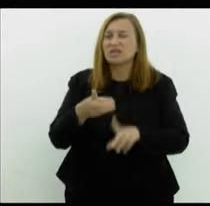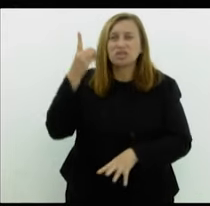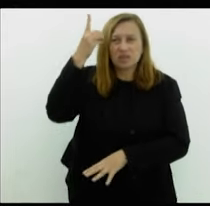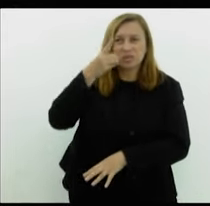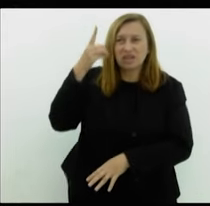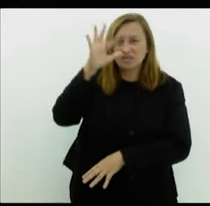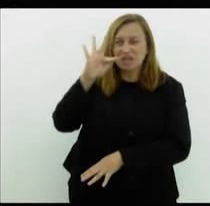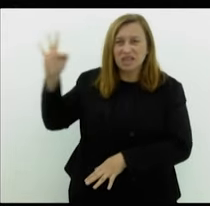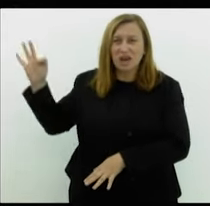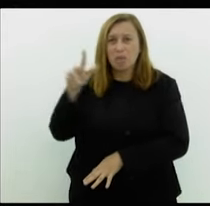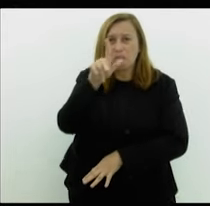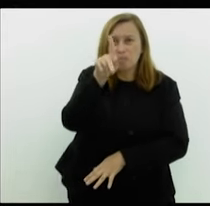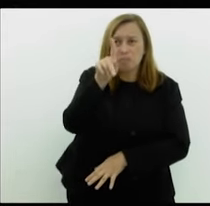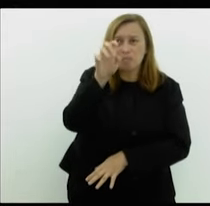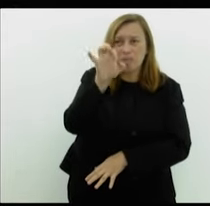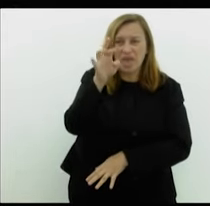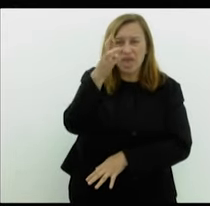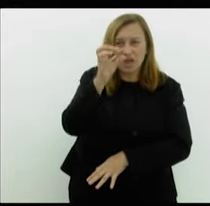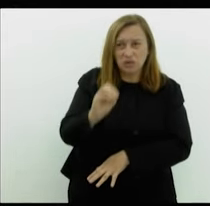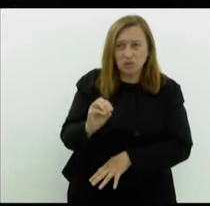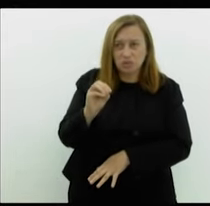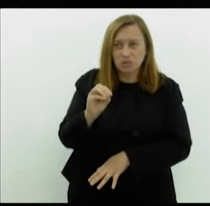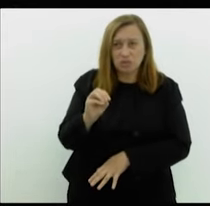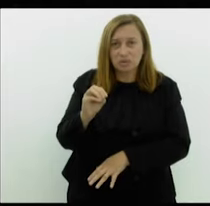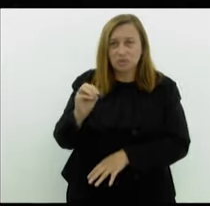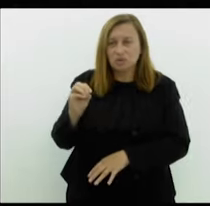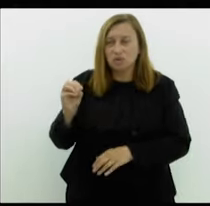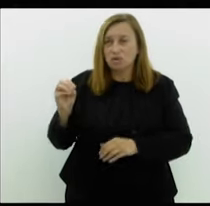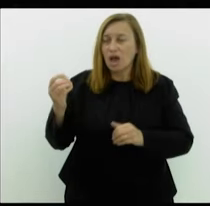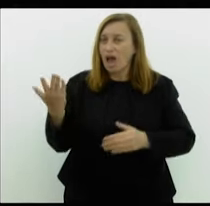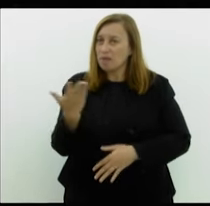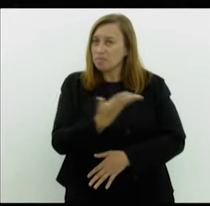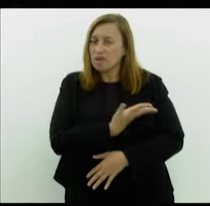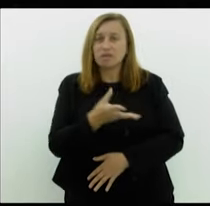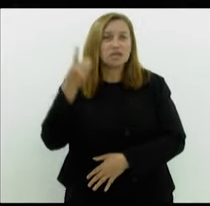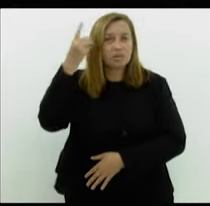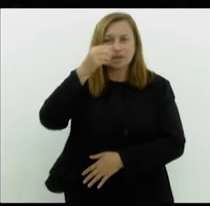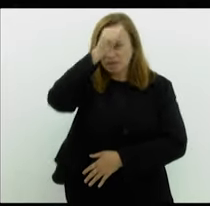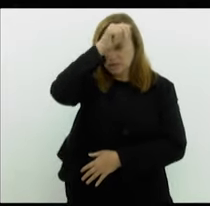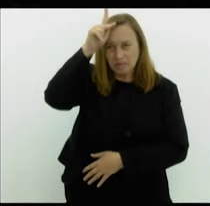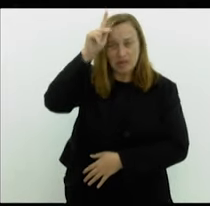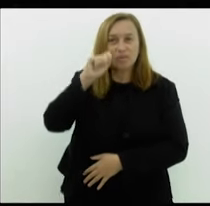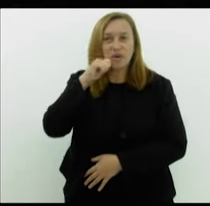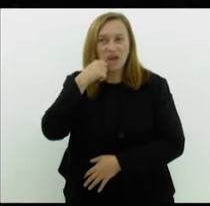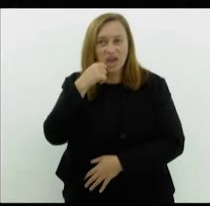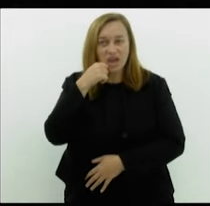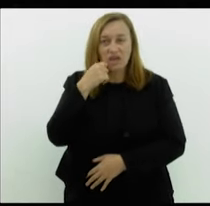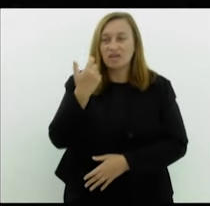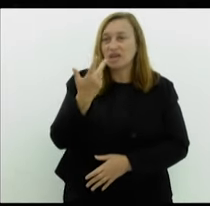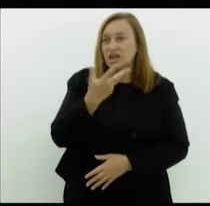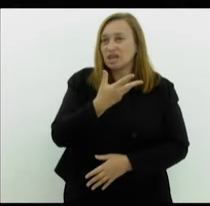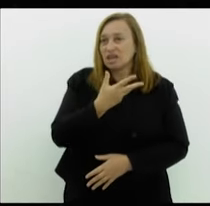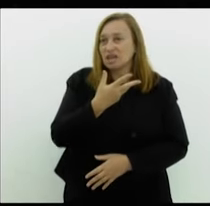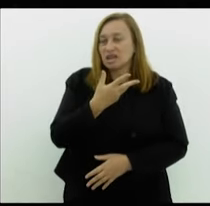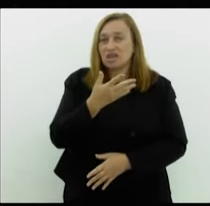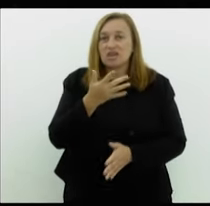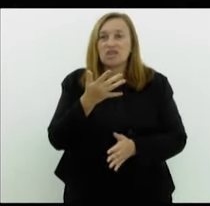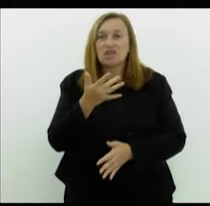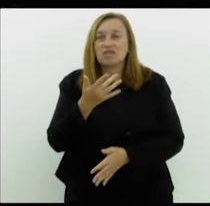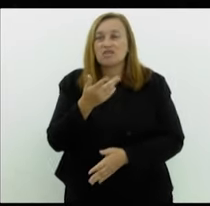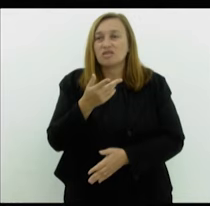Paulo, braço direito do prefeito Eduardo Paes, prefere relativizar e